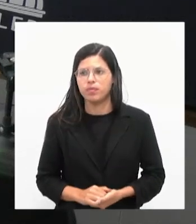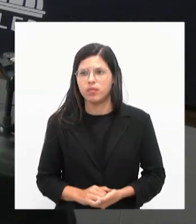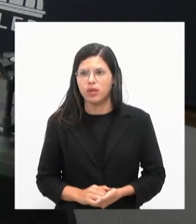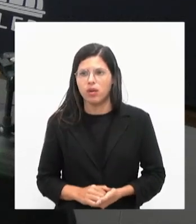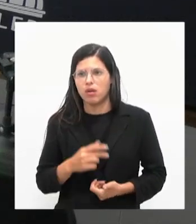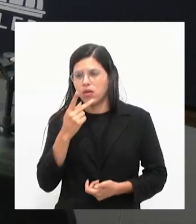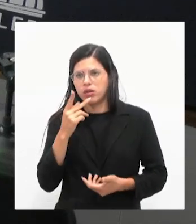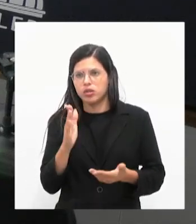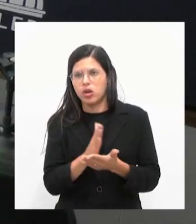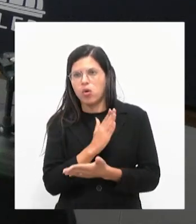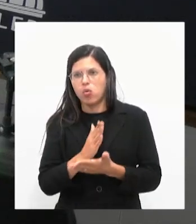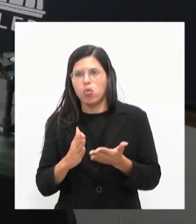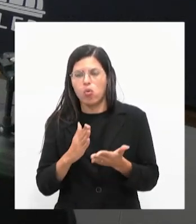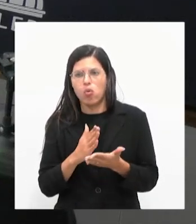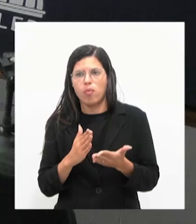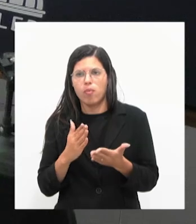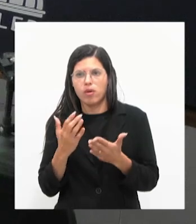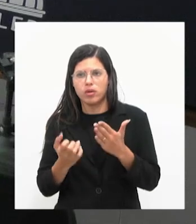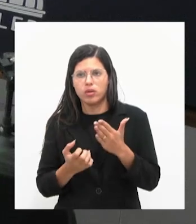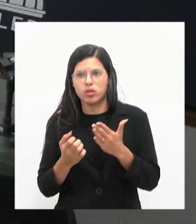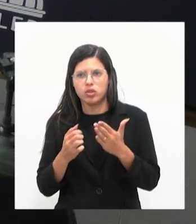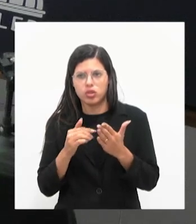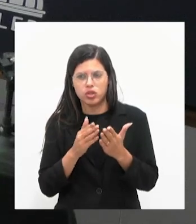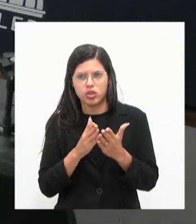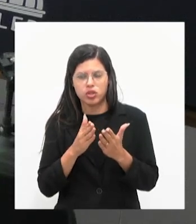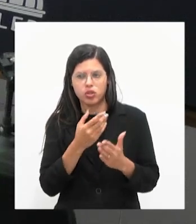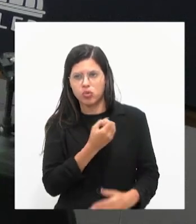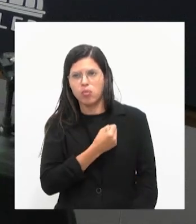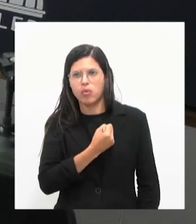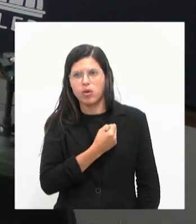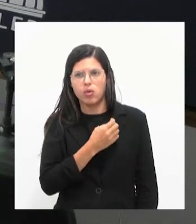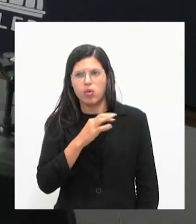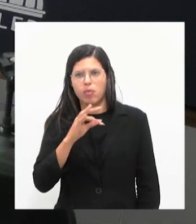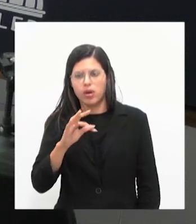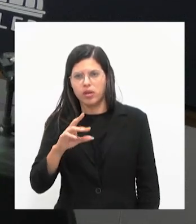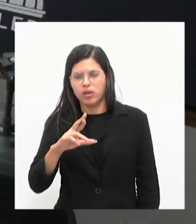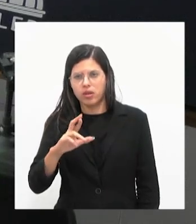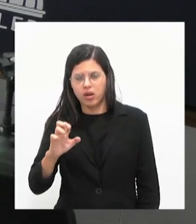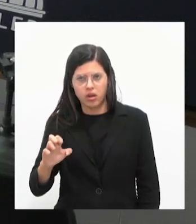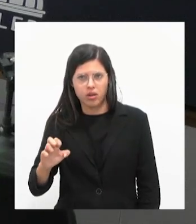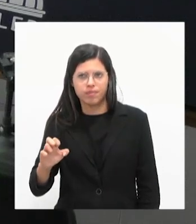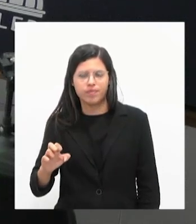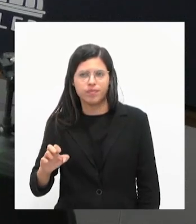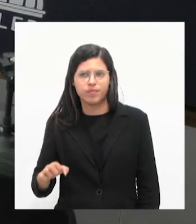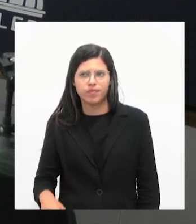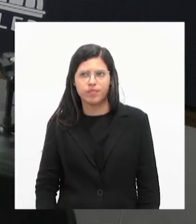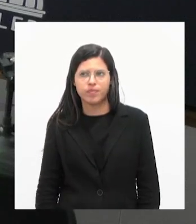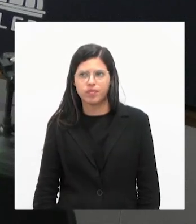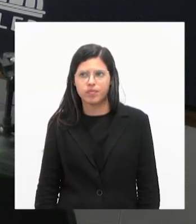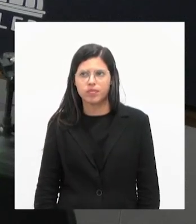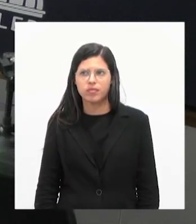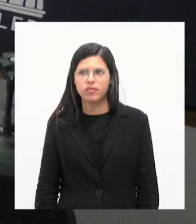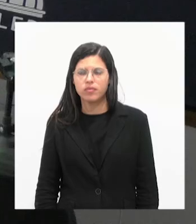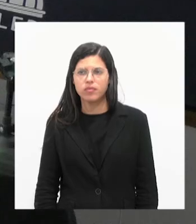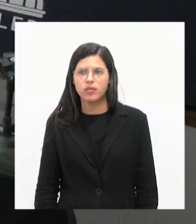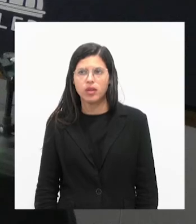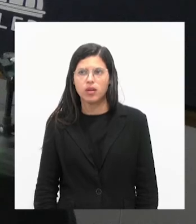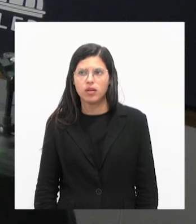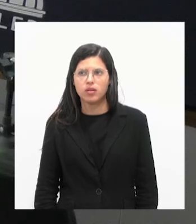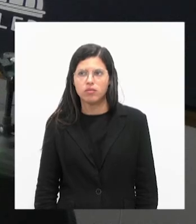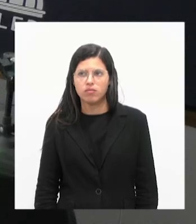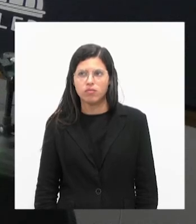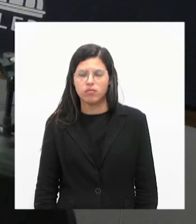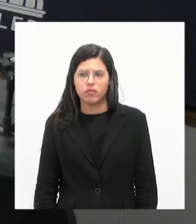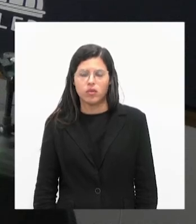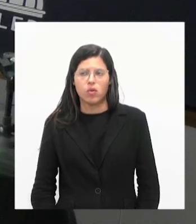aqui que foram abertas, uma foi dada para a TREA, outra para ela, essa pelo menos parece um bom serviço. E como se deu também essa questão